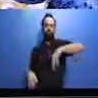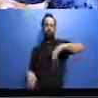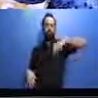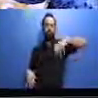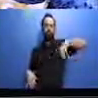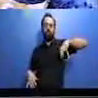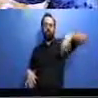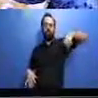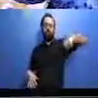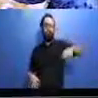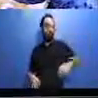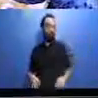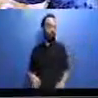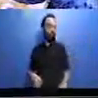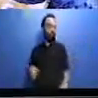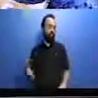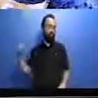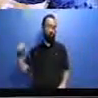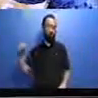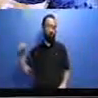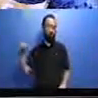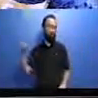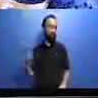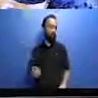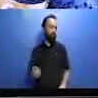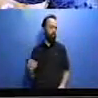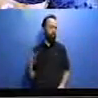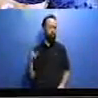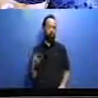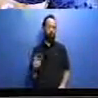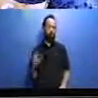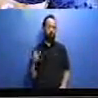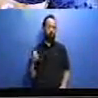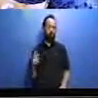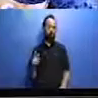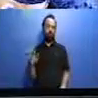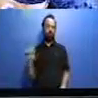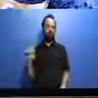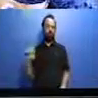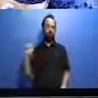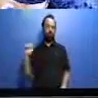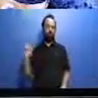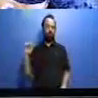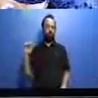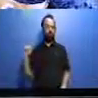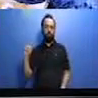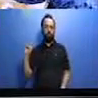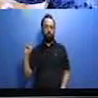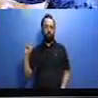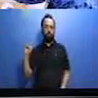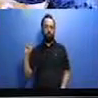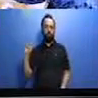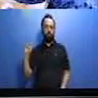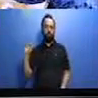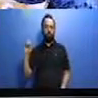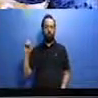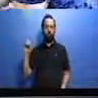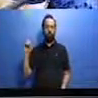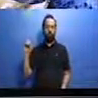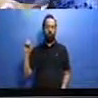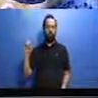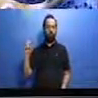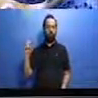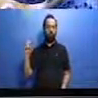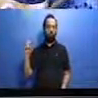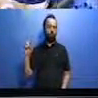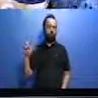lula. Esses aqui são os gastrópodes. Caracol ou caramujo e lesma.